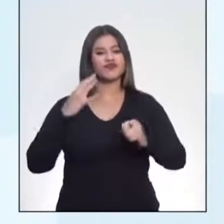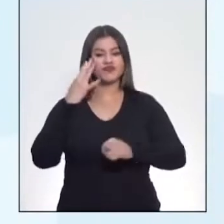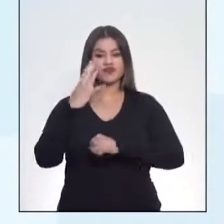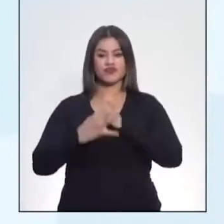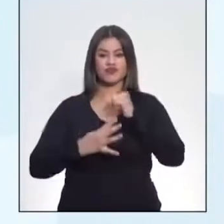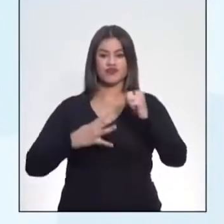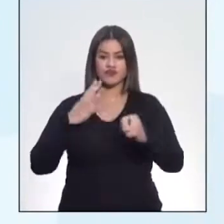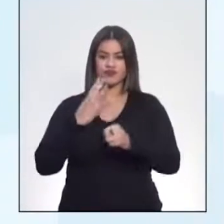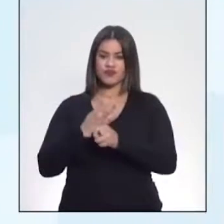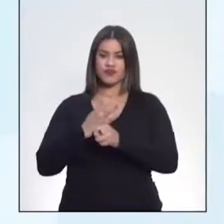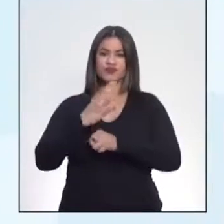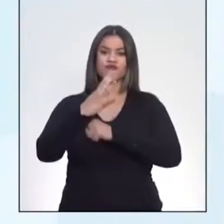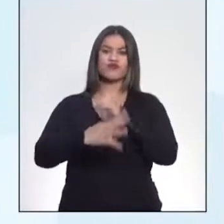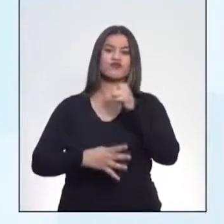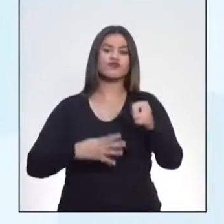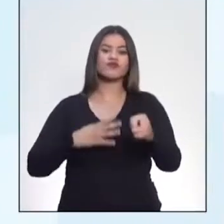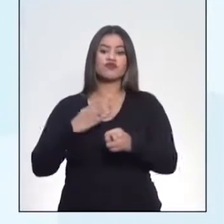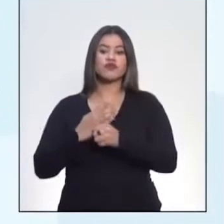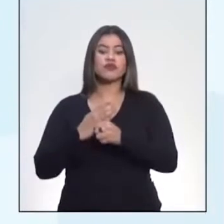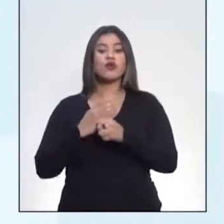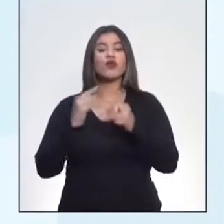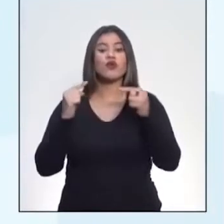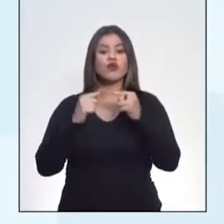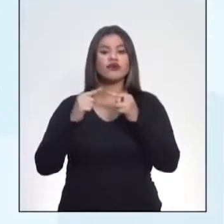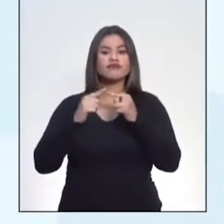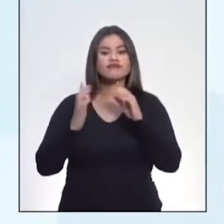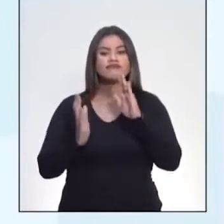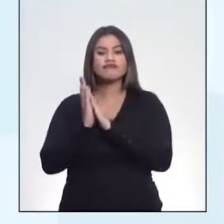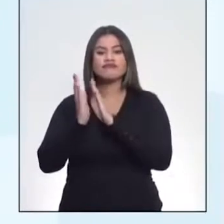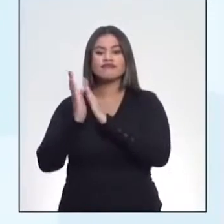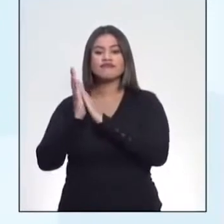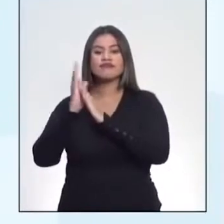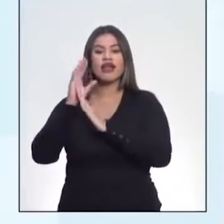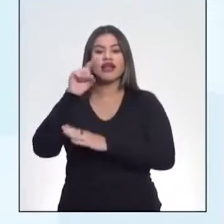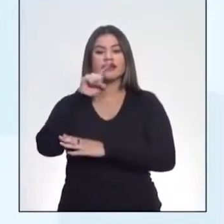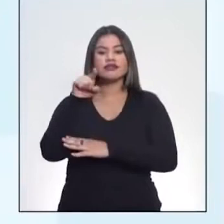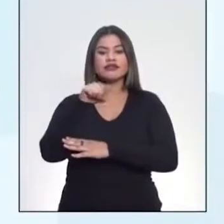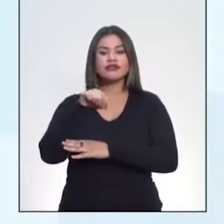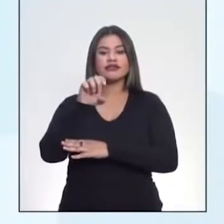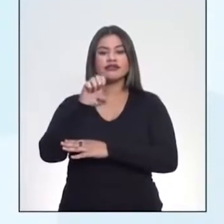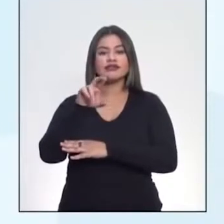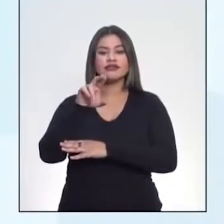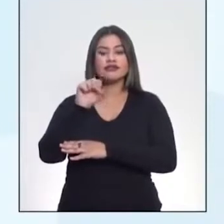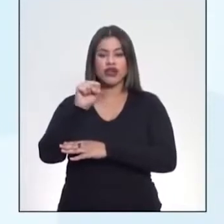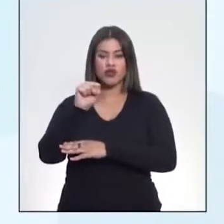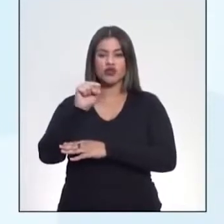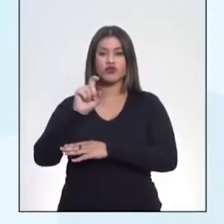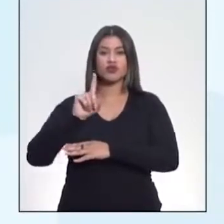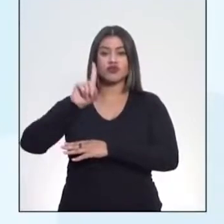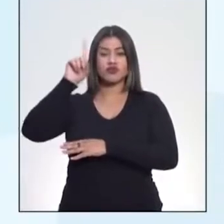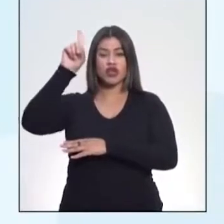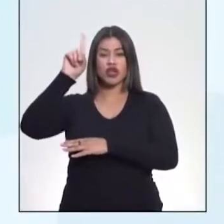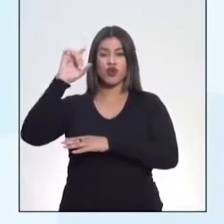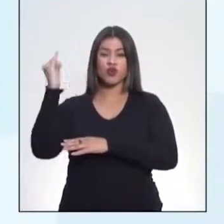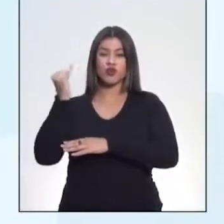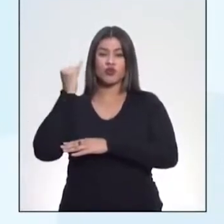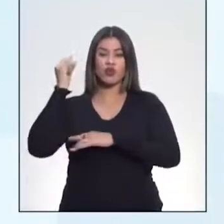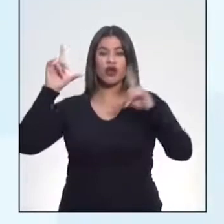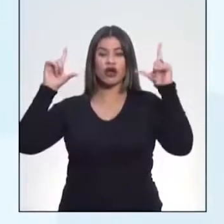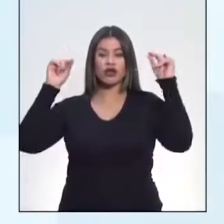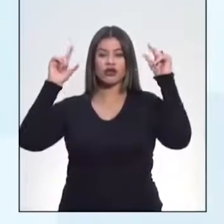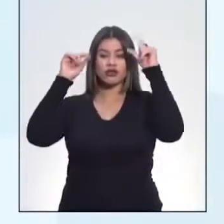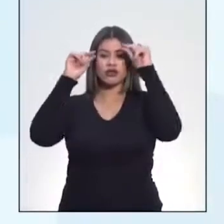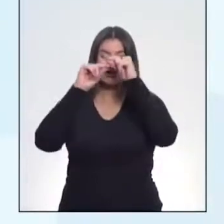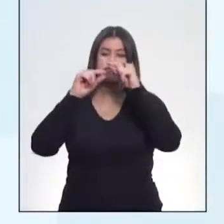jogos eram realizados em honra a Zeus o mais importante Deus grego incluíam provas de diversas modalidades esportivas